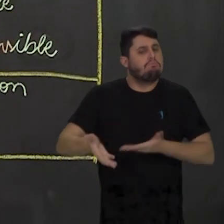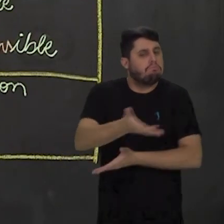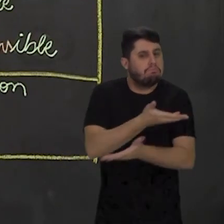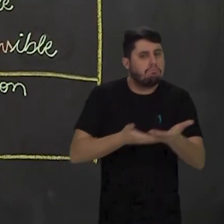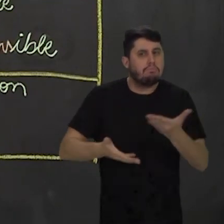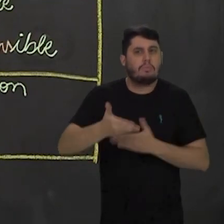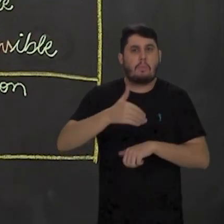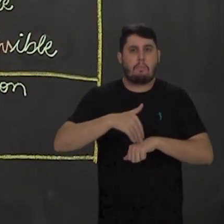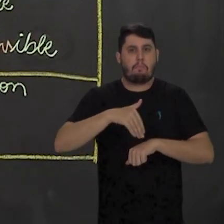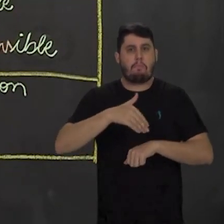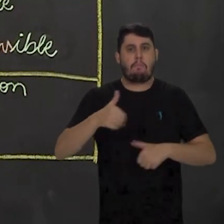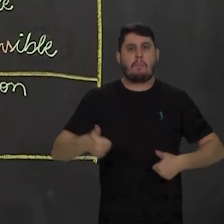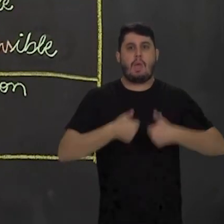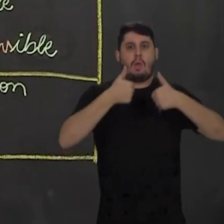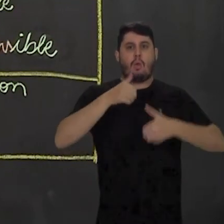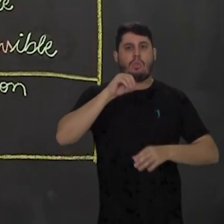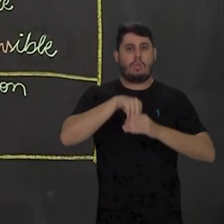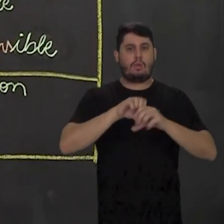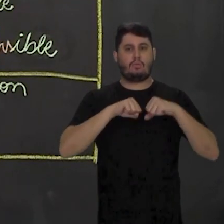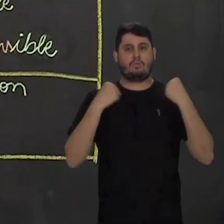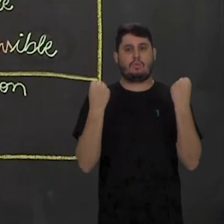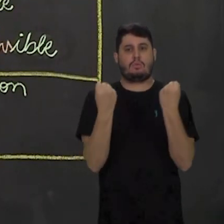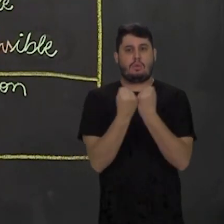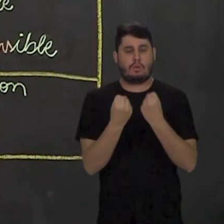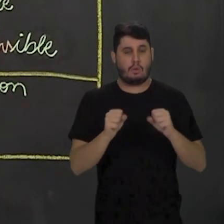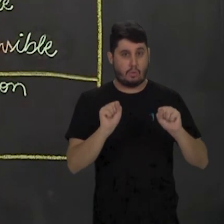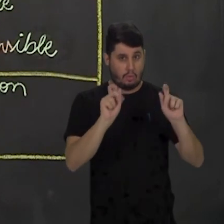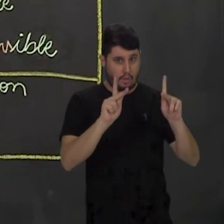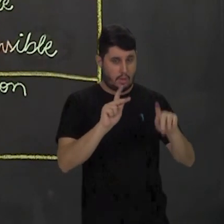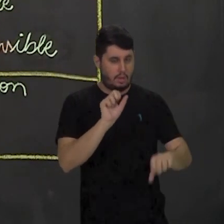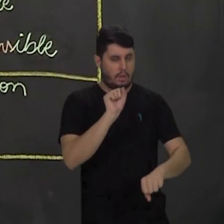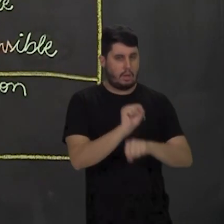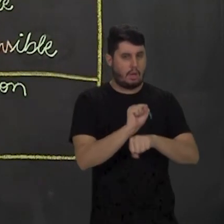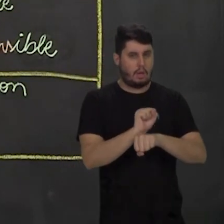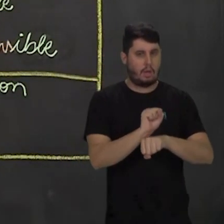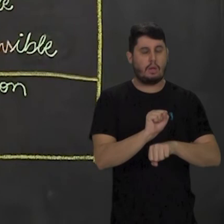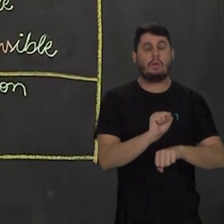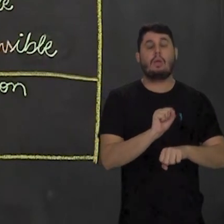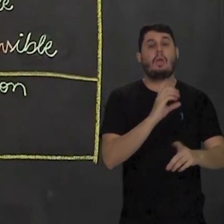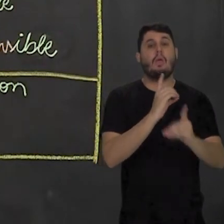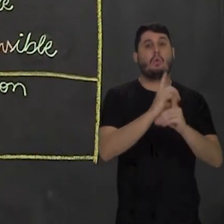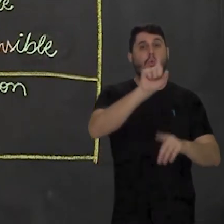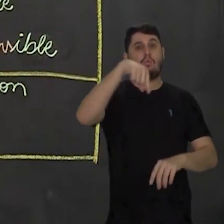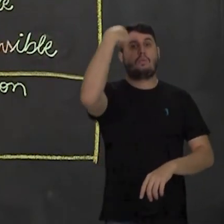à sociedade como um ser social. Tá ok? Thank you so much. Bye-bye.